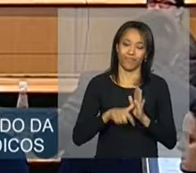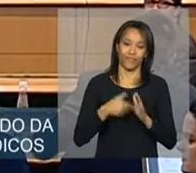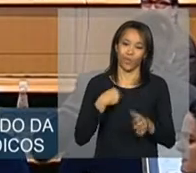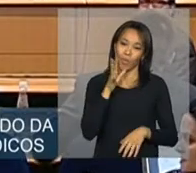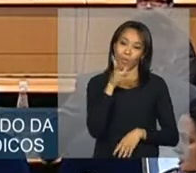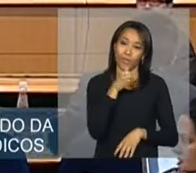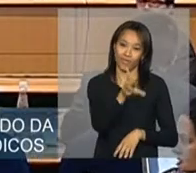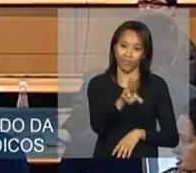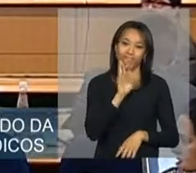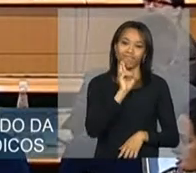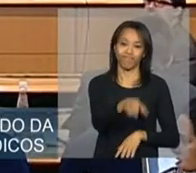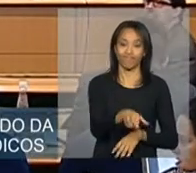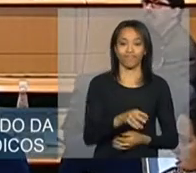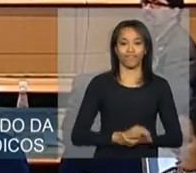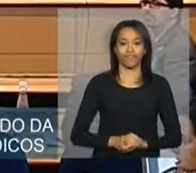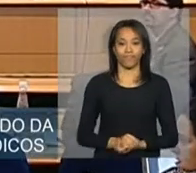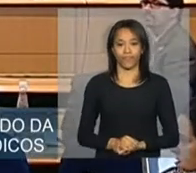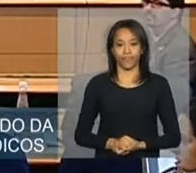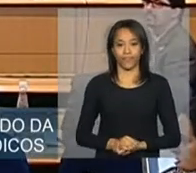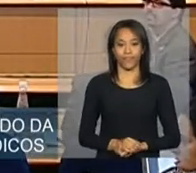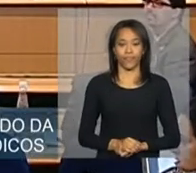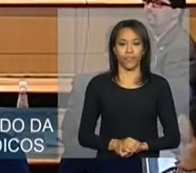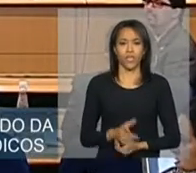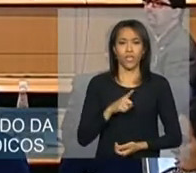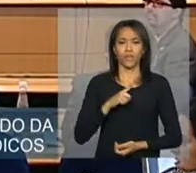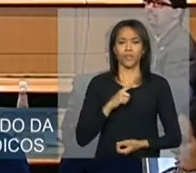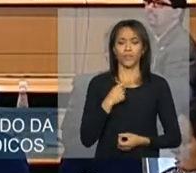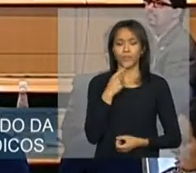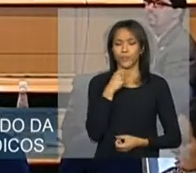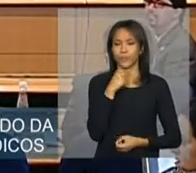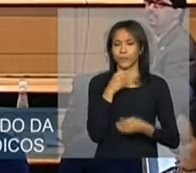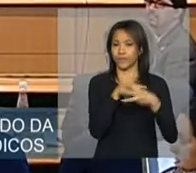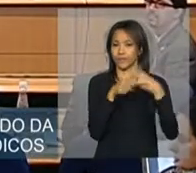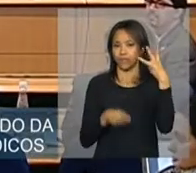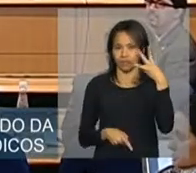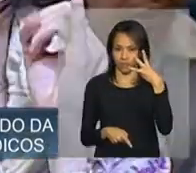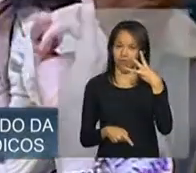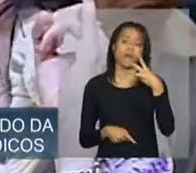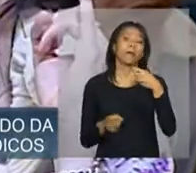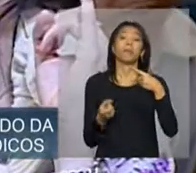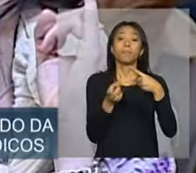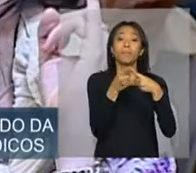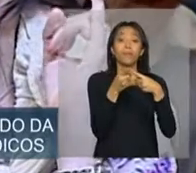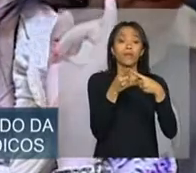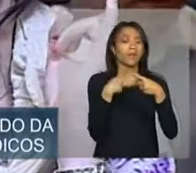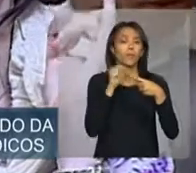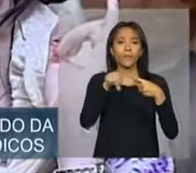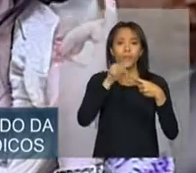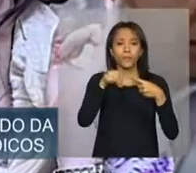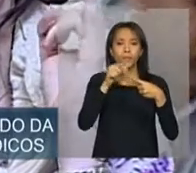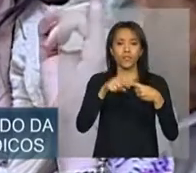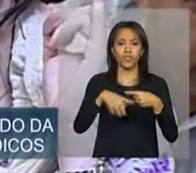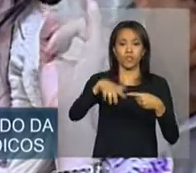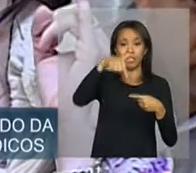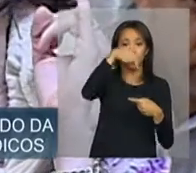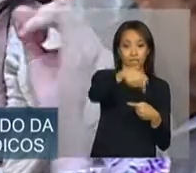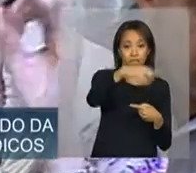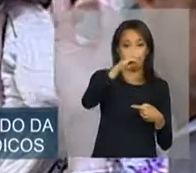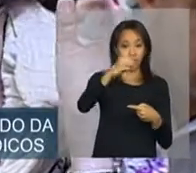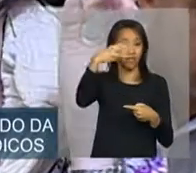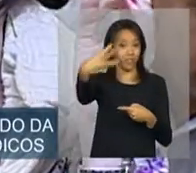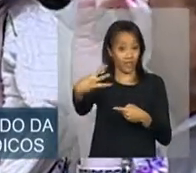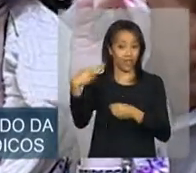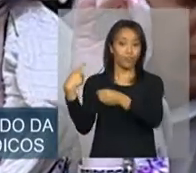demorando para responder falando e três dúzias rapidinho A primeira é sobre o 703